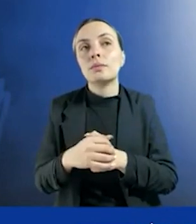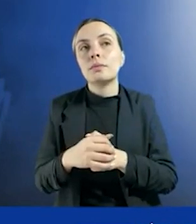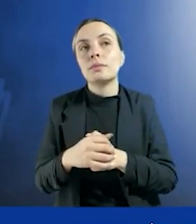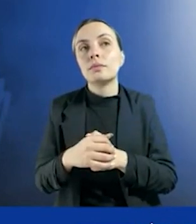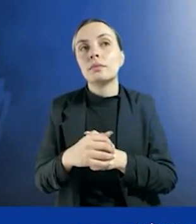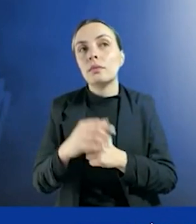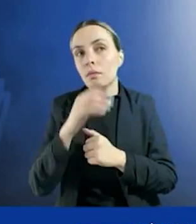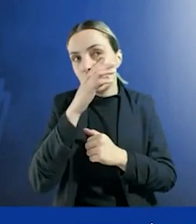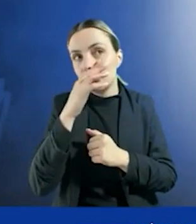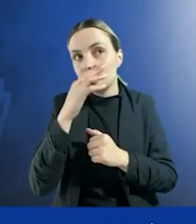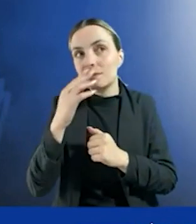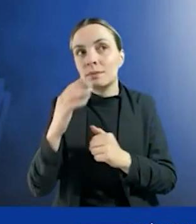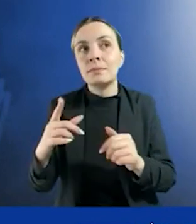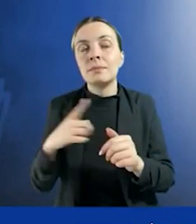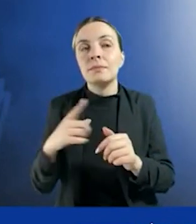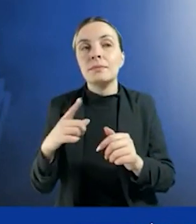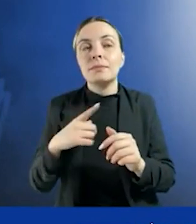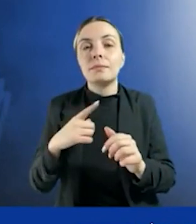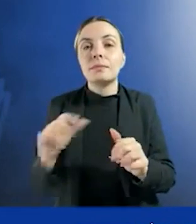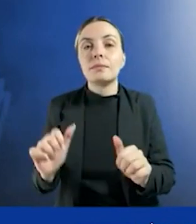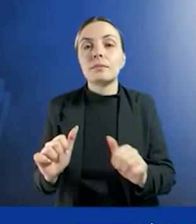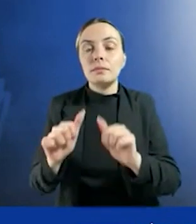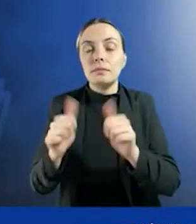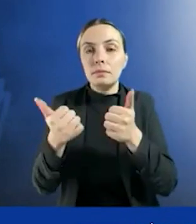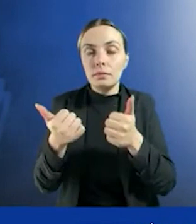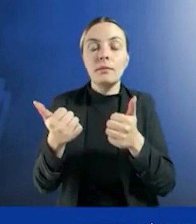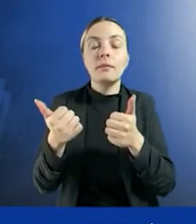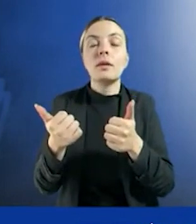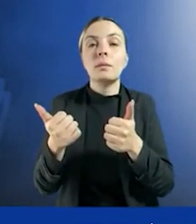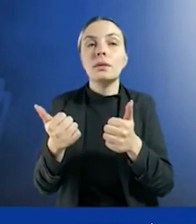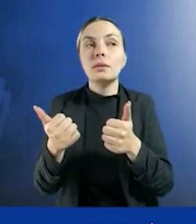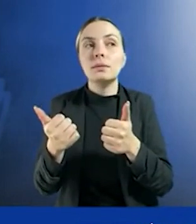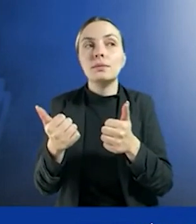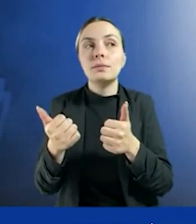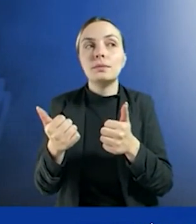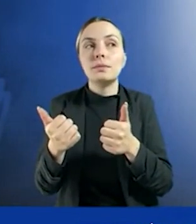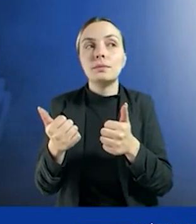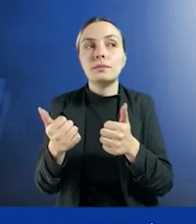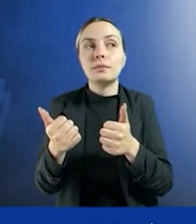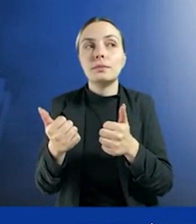suprimindo as pestes e